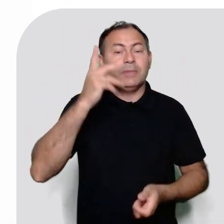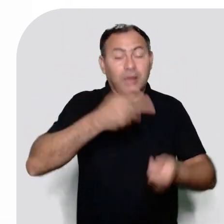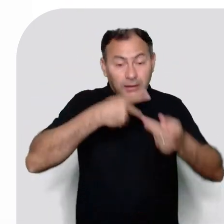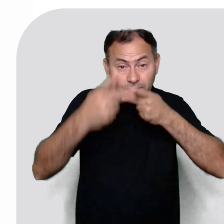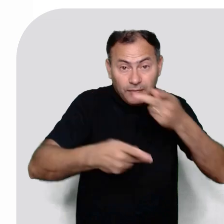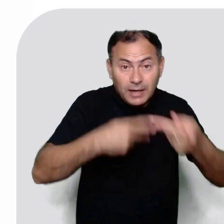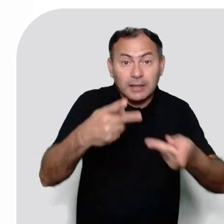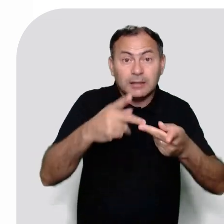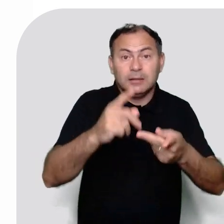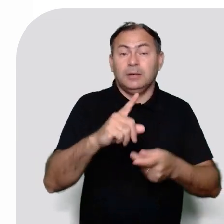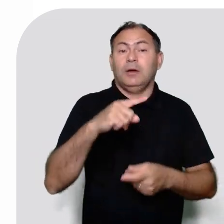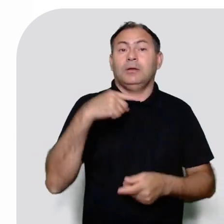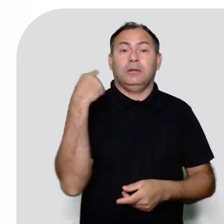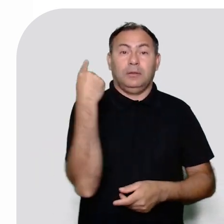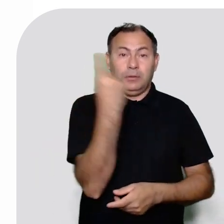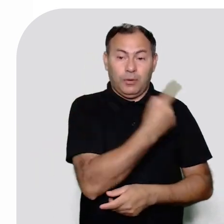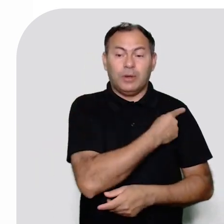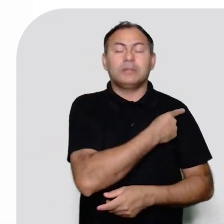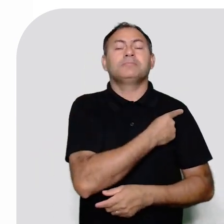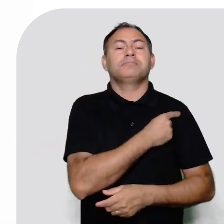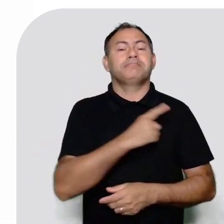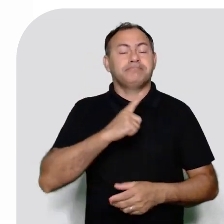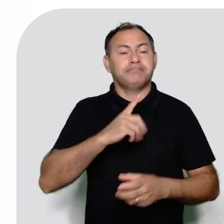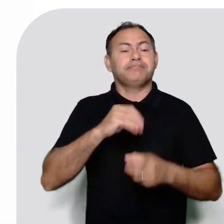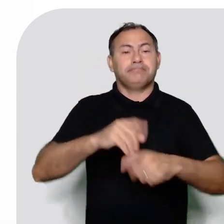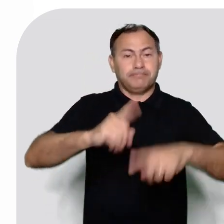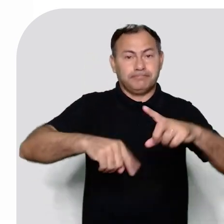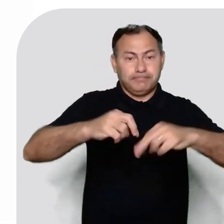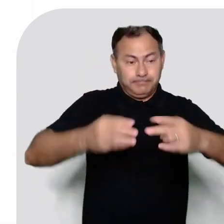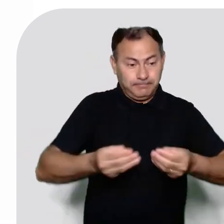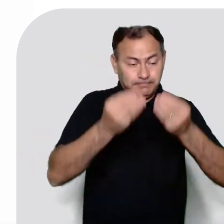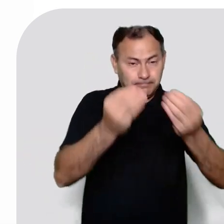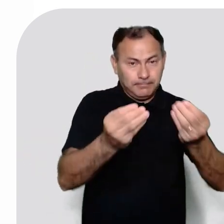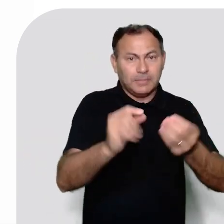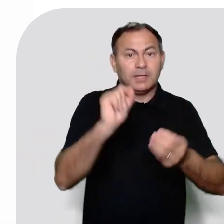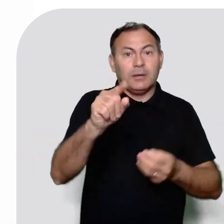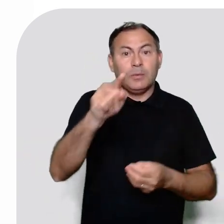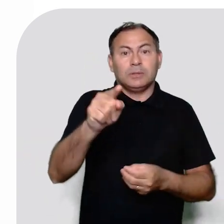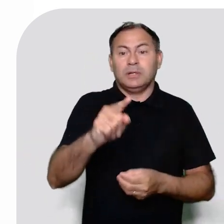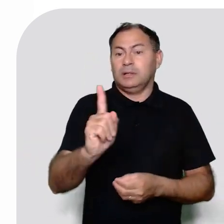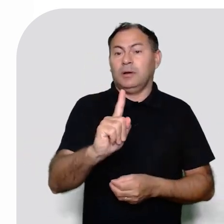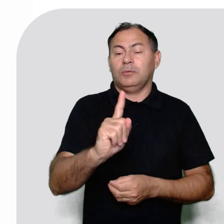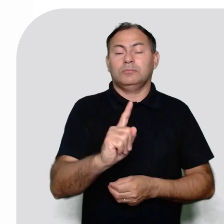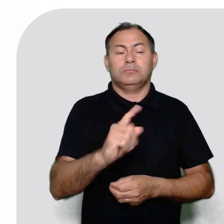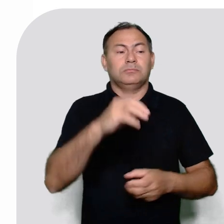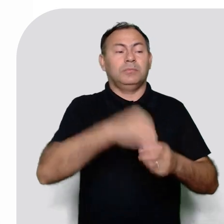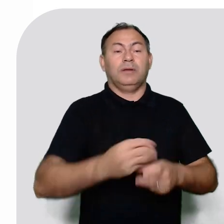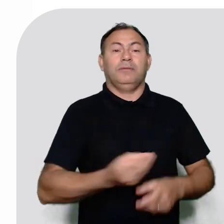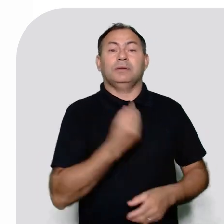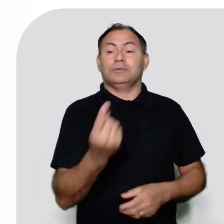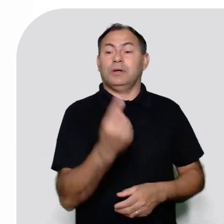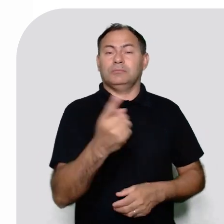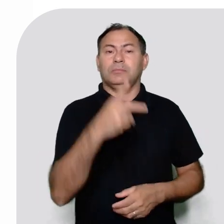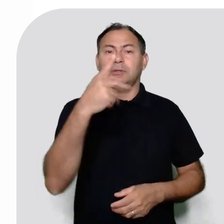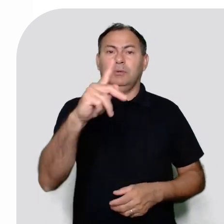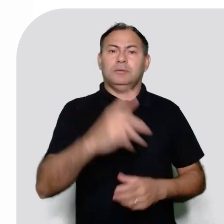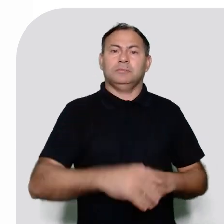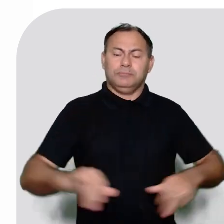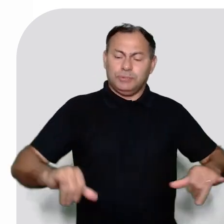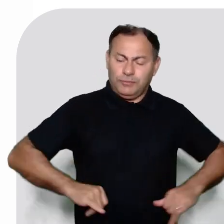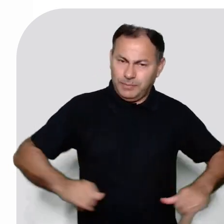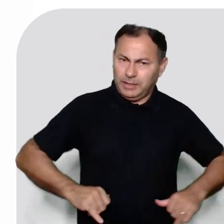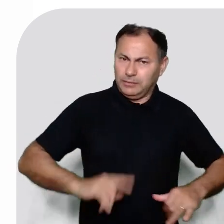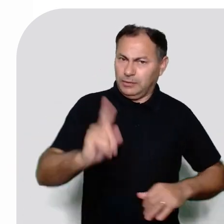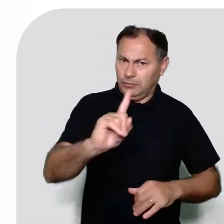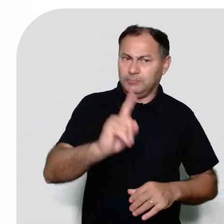dizer nós estamos lhe dando instrumentos para que você não lide sozinho com as tuas